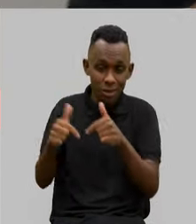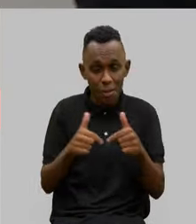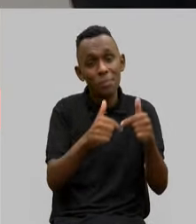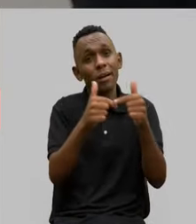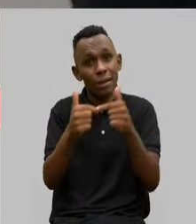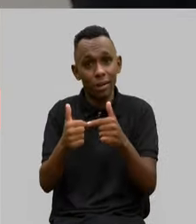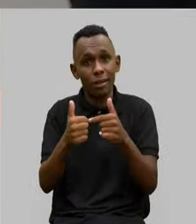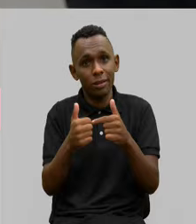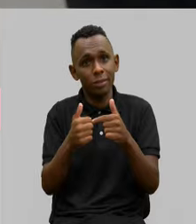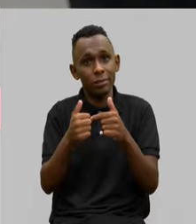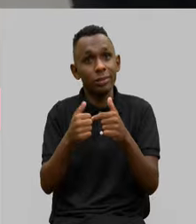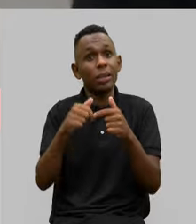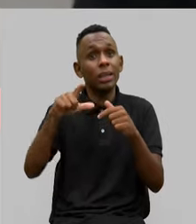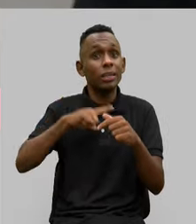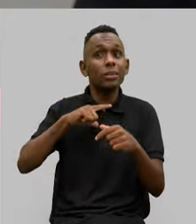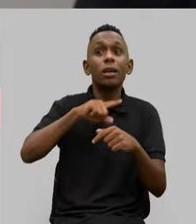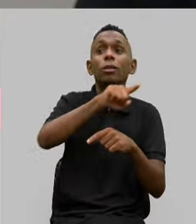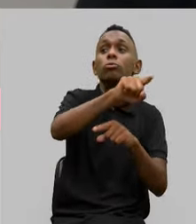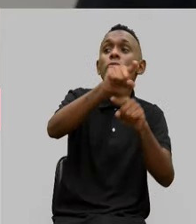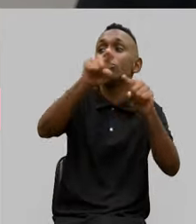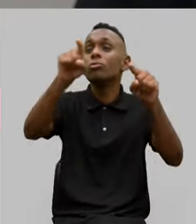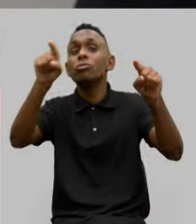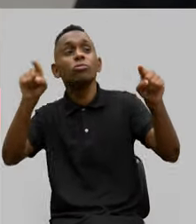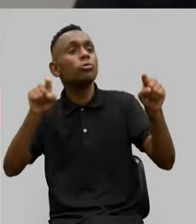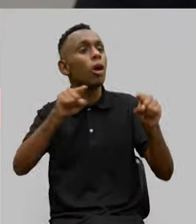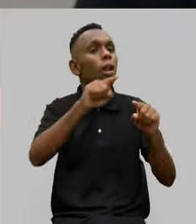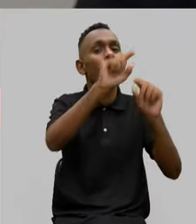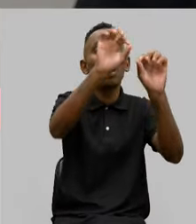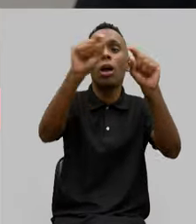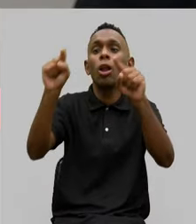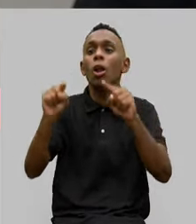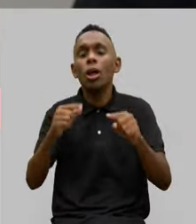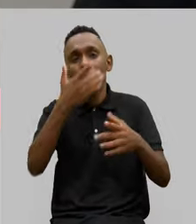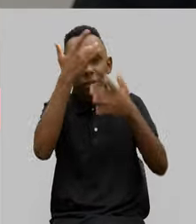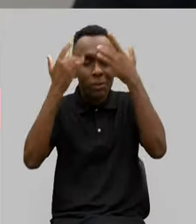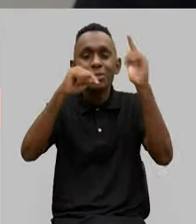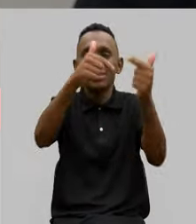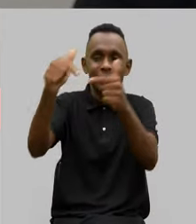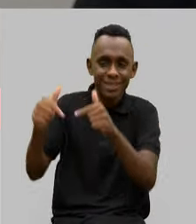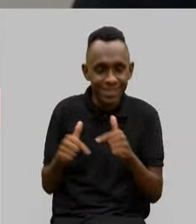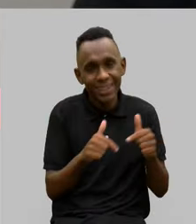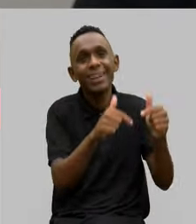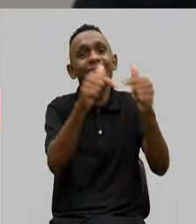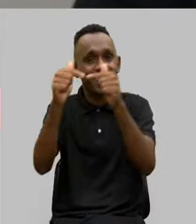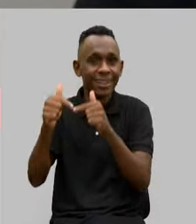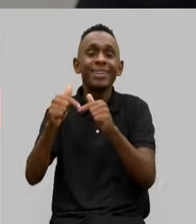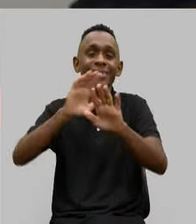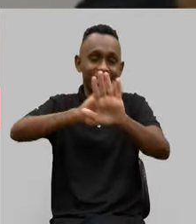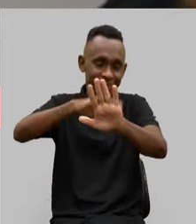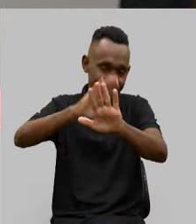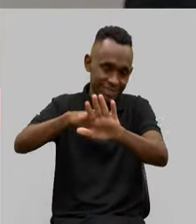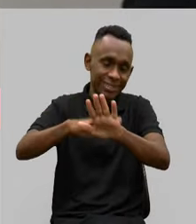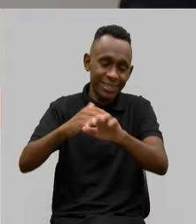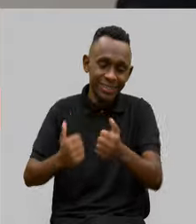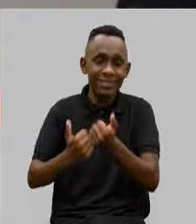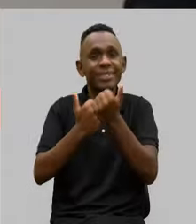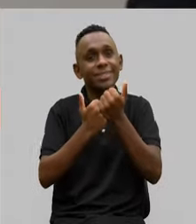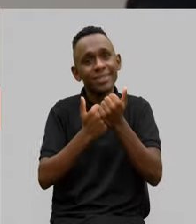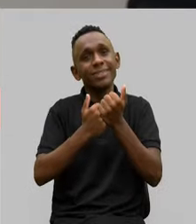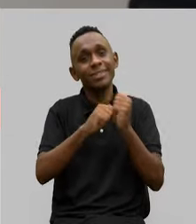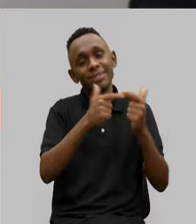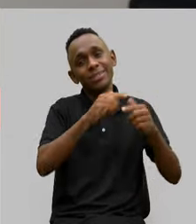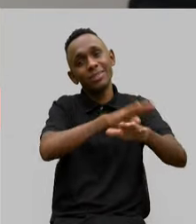que ninguém tá vendo mas tem ali tem ali tem aqui tem aqui né E tem uma classe trabalhadora que a gente forçou aí uma